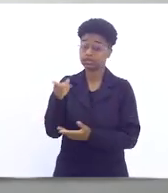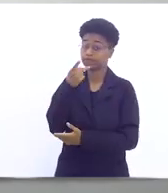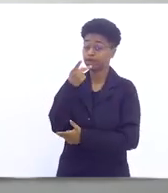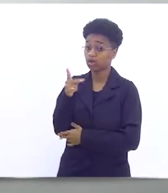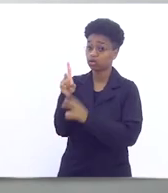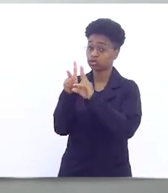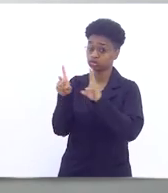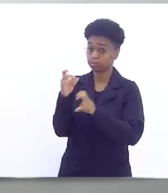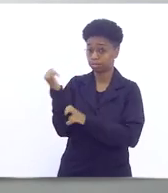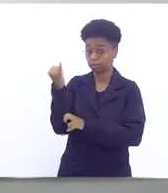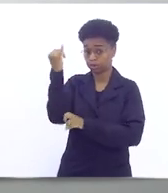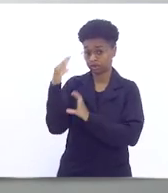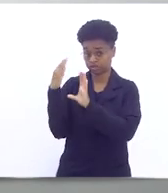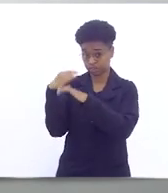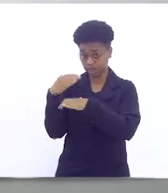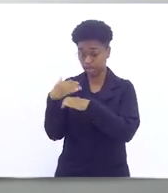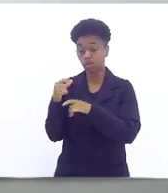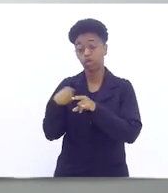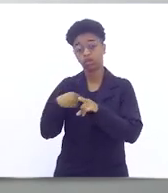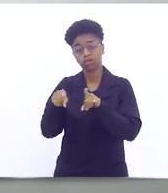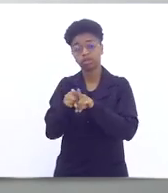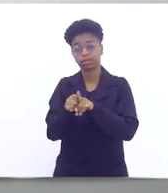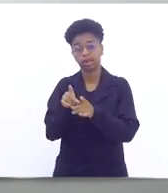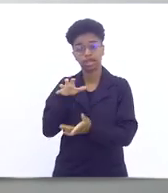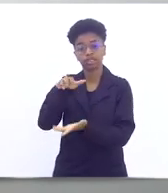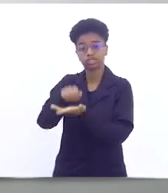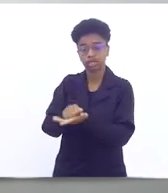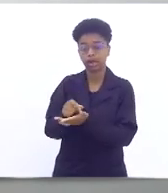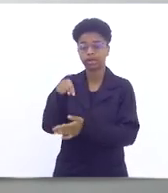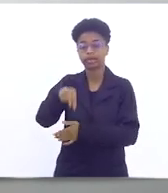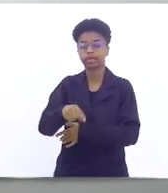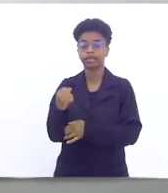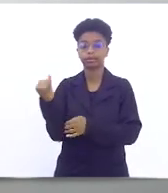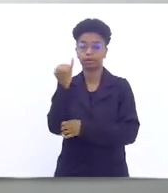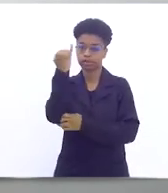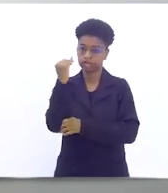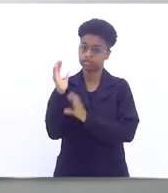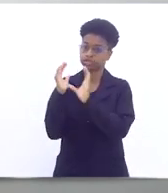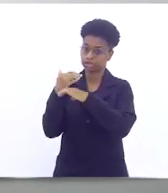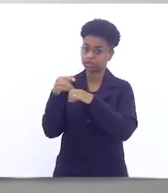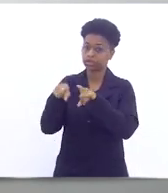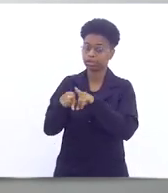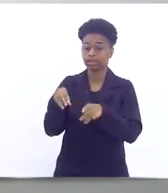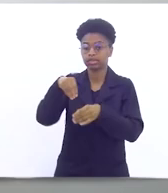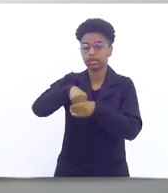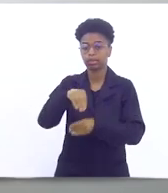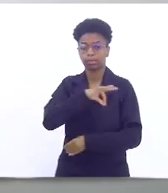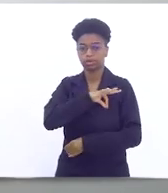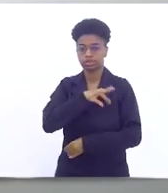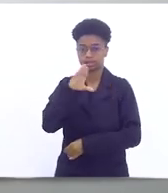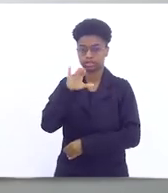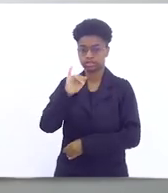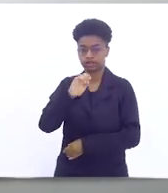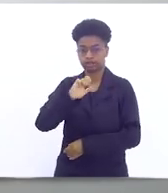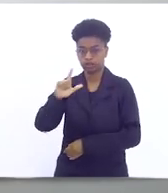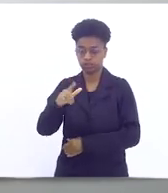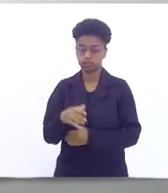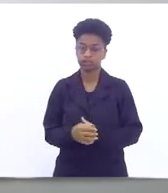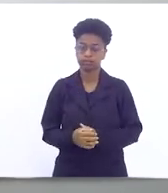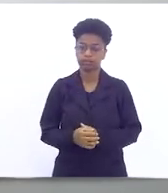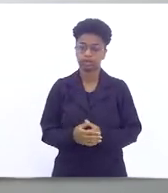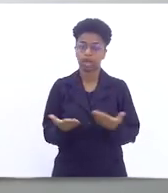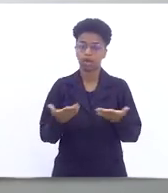da importância dos Engenheiros quero fazer o registro aqui na importância dos Engenheiros também na Polícia Civil eu quero passar então